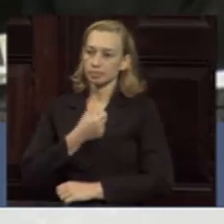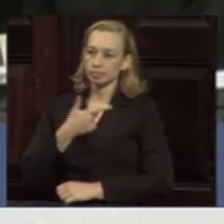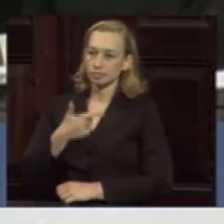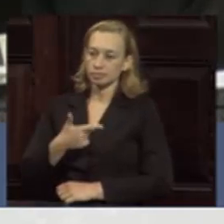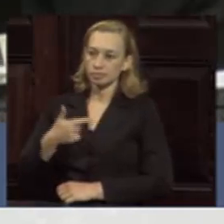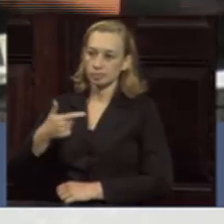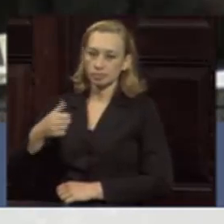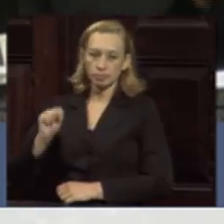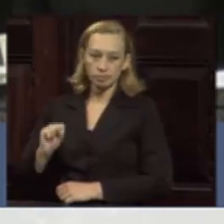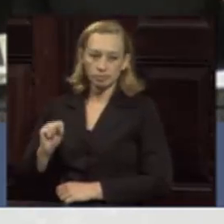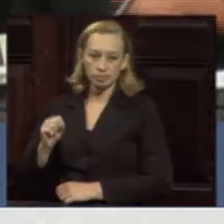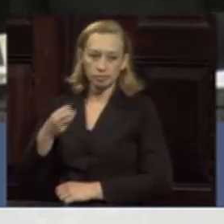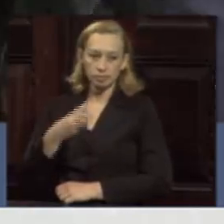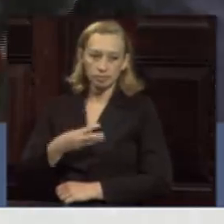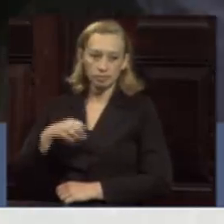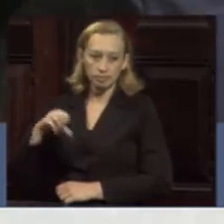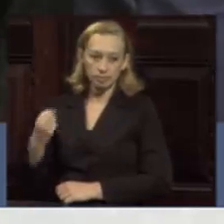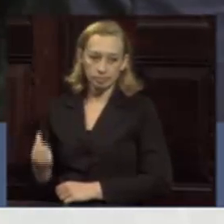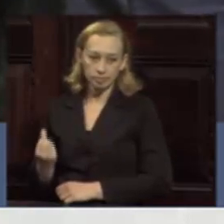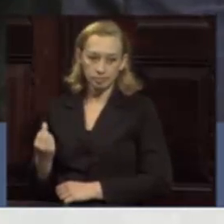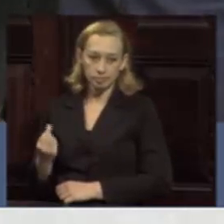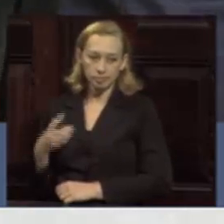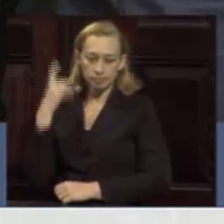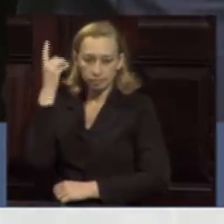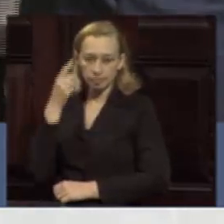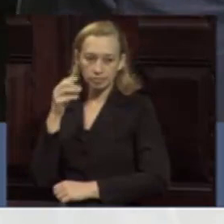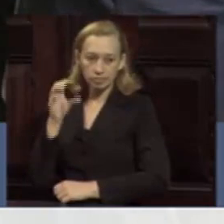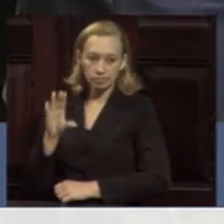deputada Cidinha Campos. Senhor presidente,